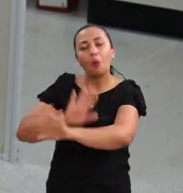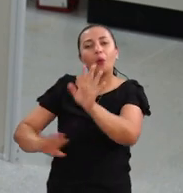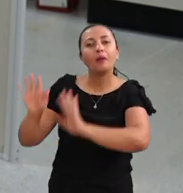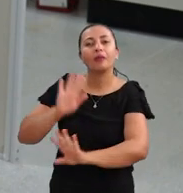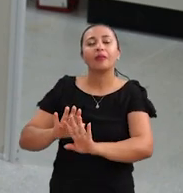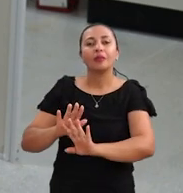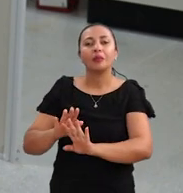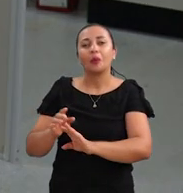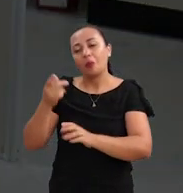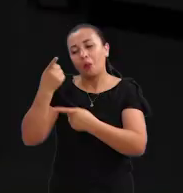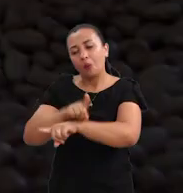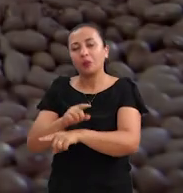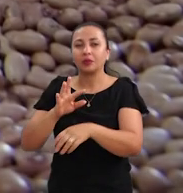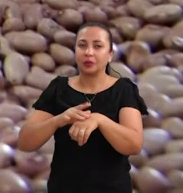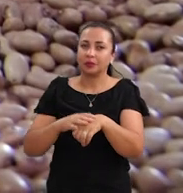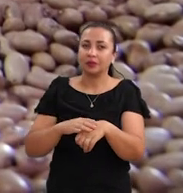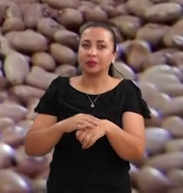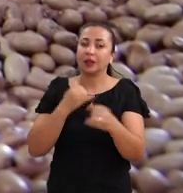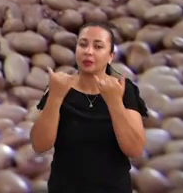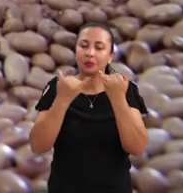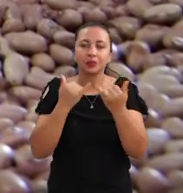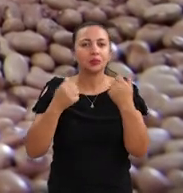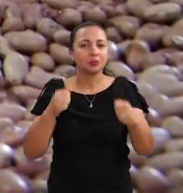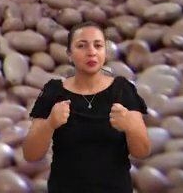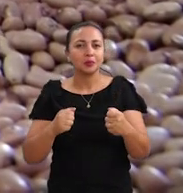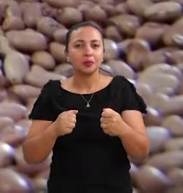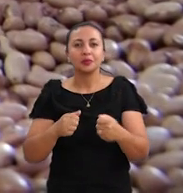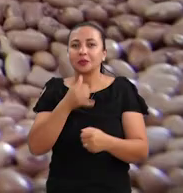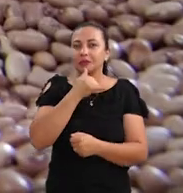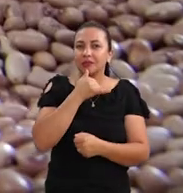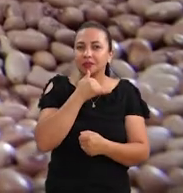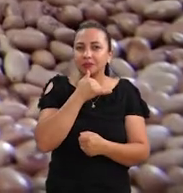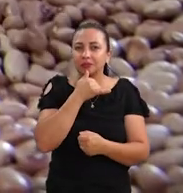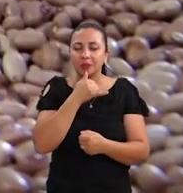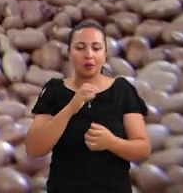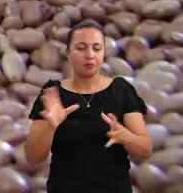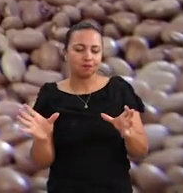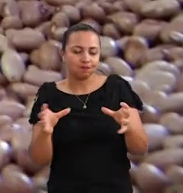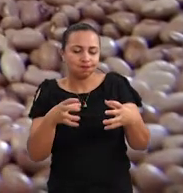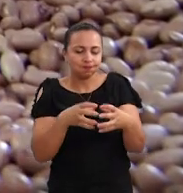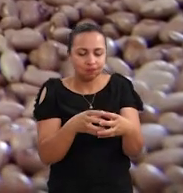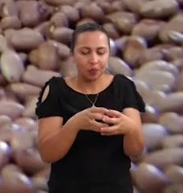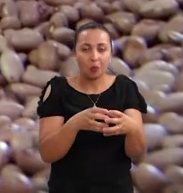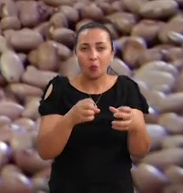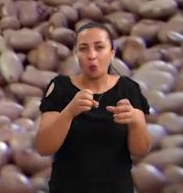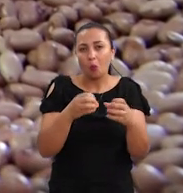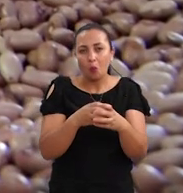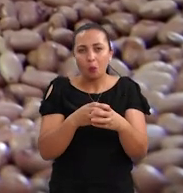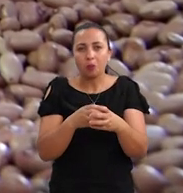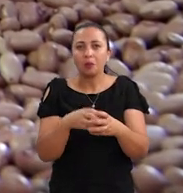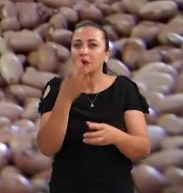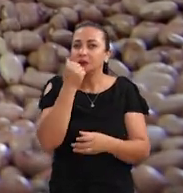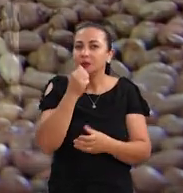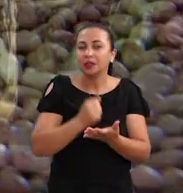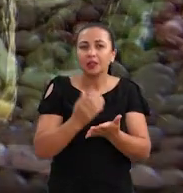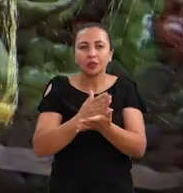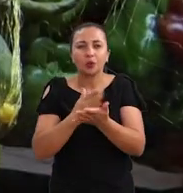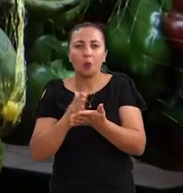proteção nessa doença. E com essa informação, eu posso, por exemplo, restringir esse grupo de se alimentar de um